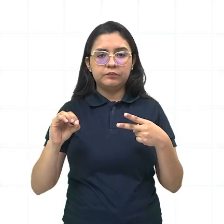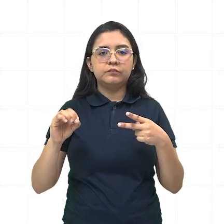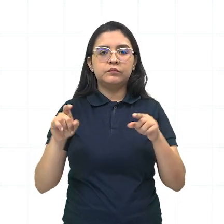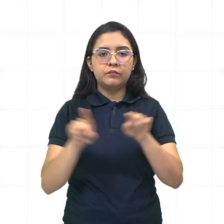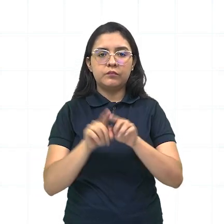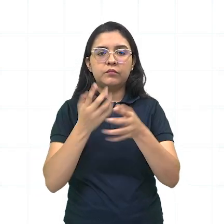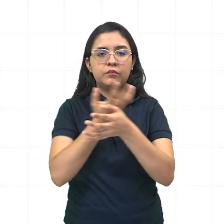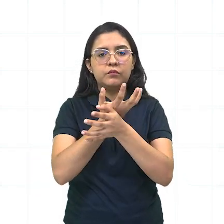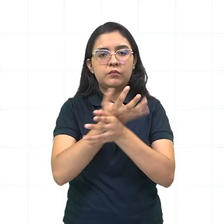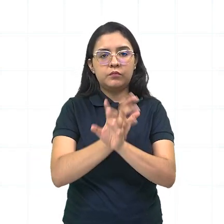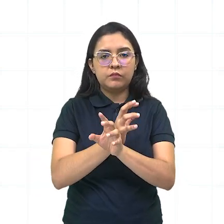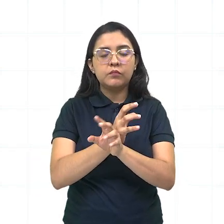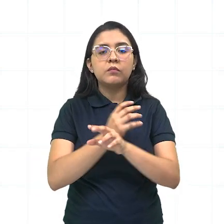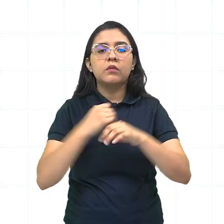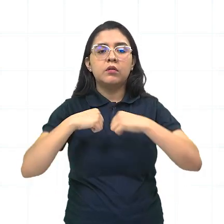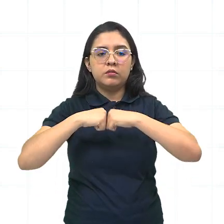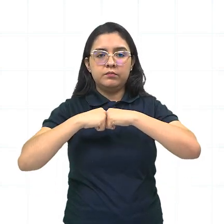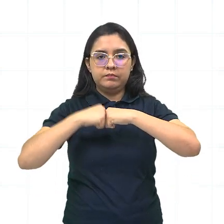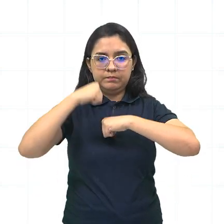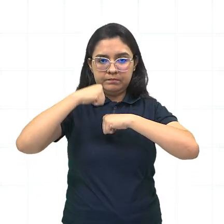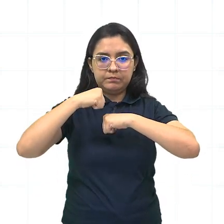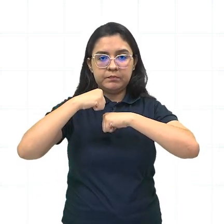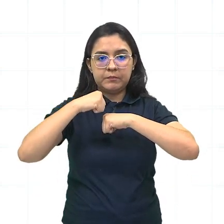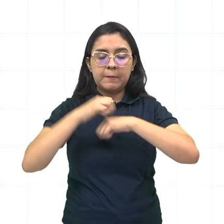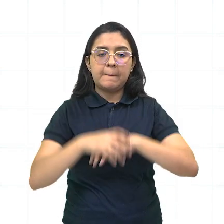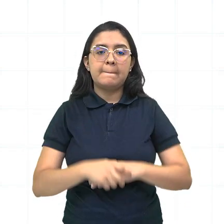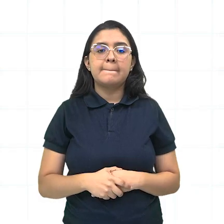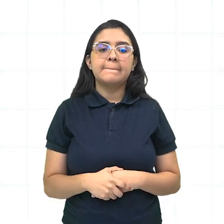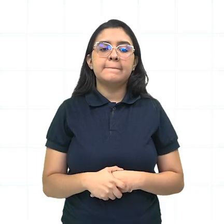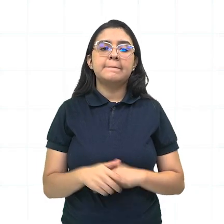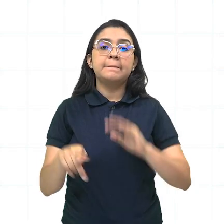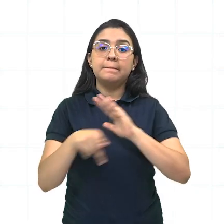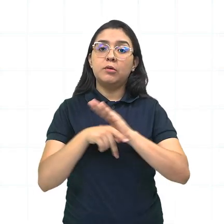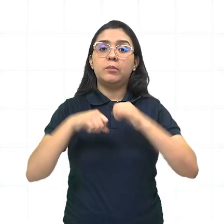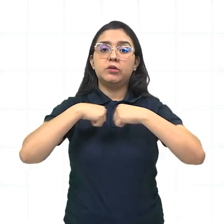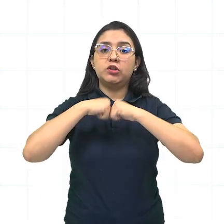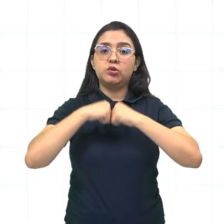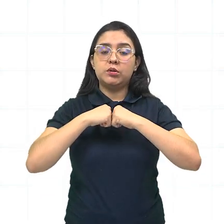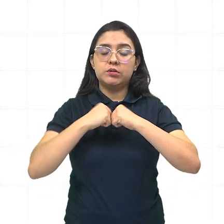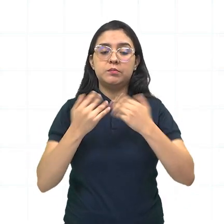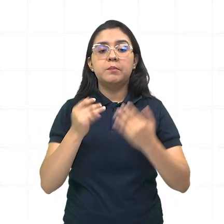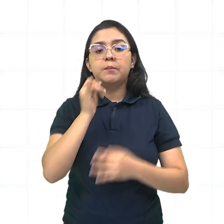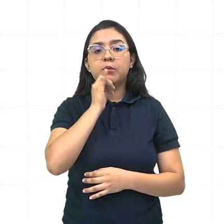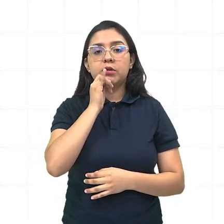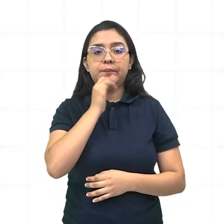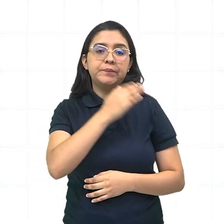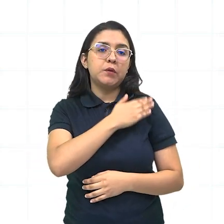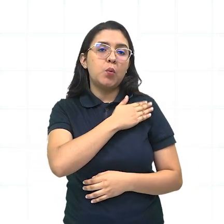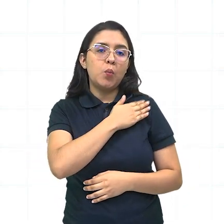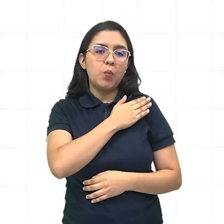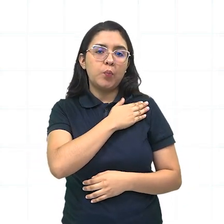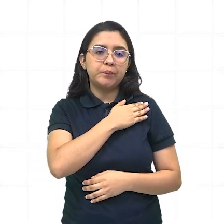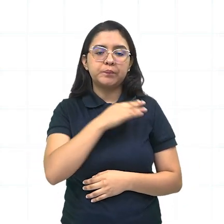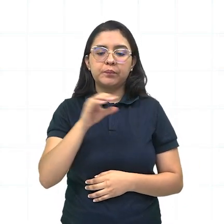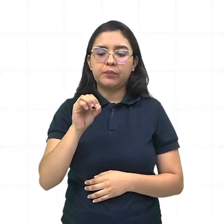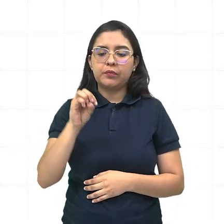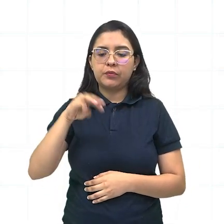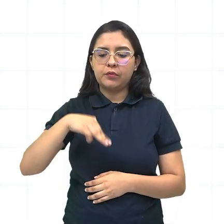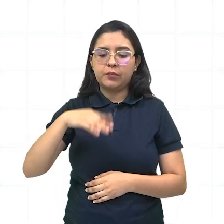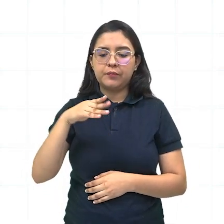posição, do seu local normal, né, dentro da articulação. Então, por exemplo, o ombro, você